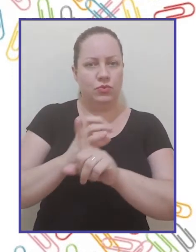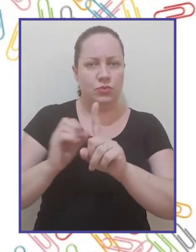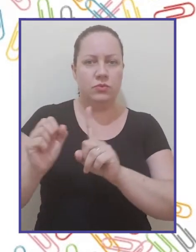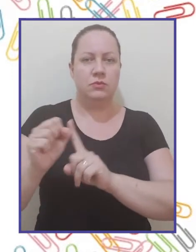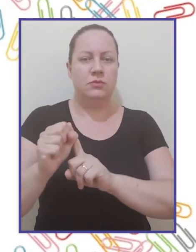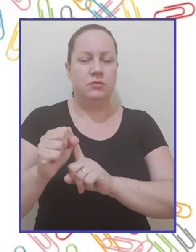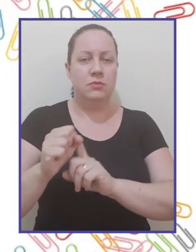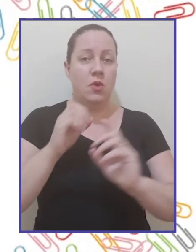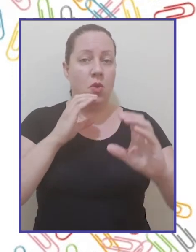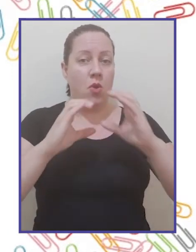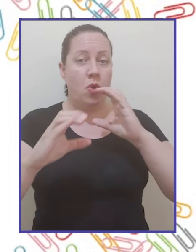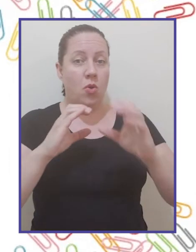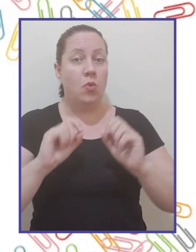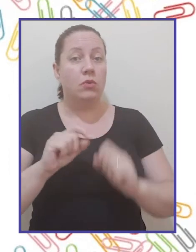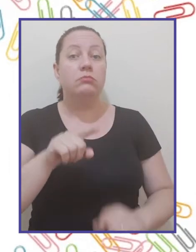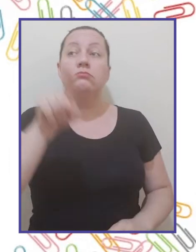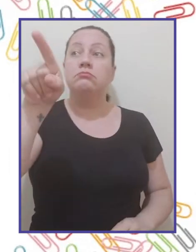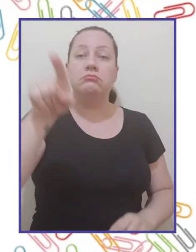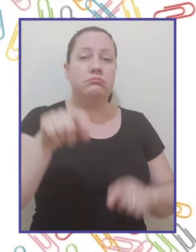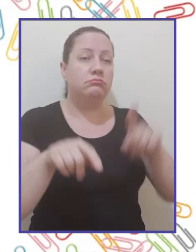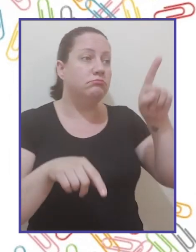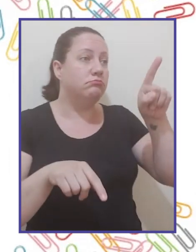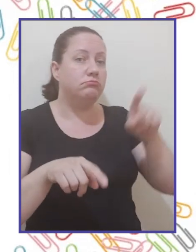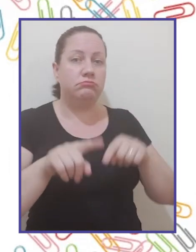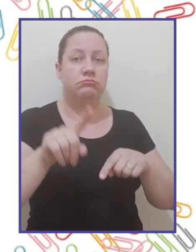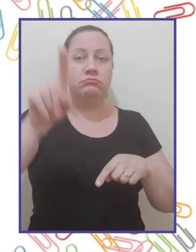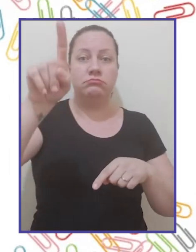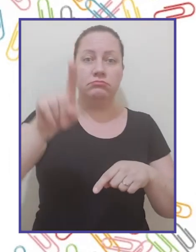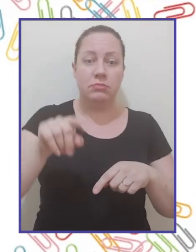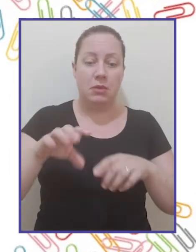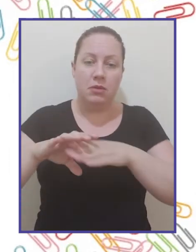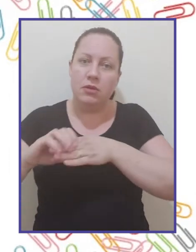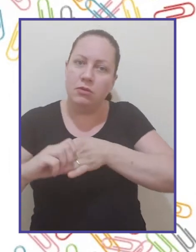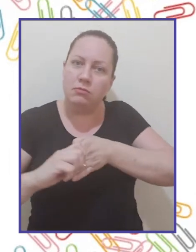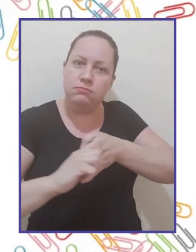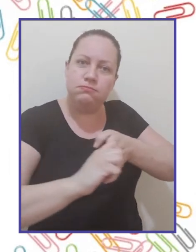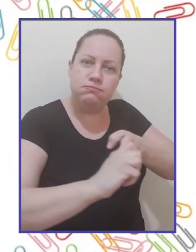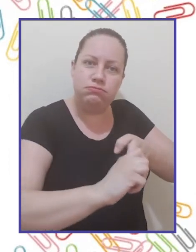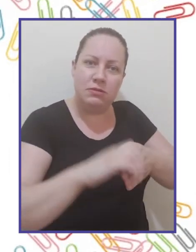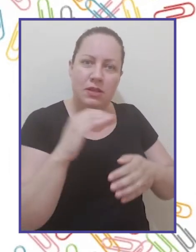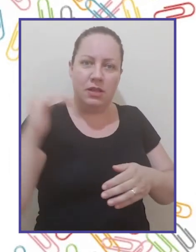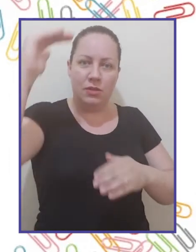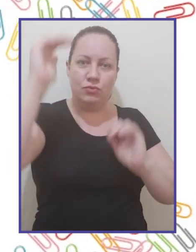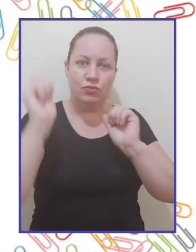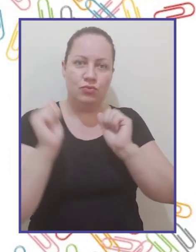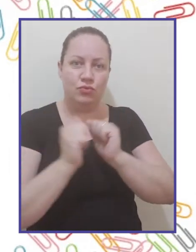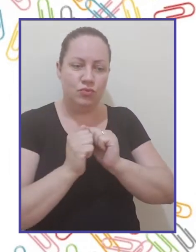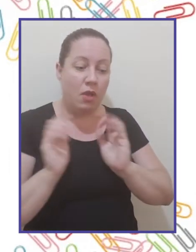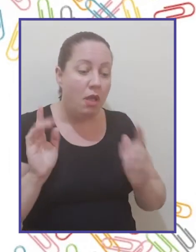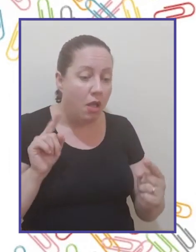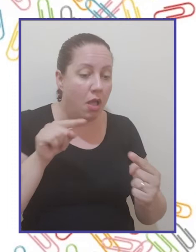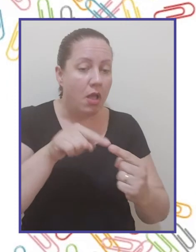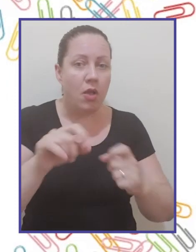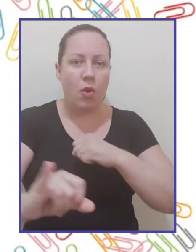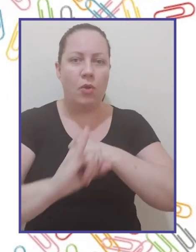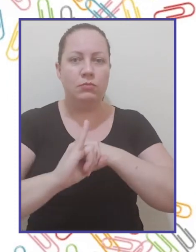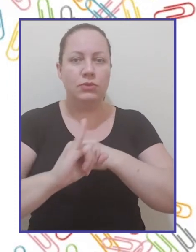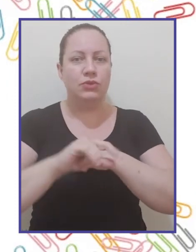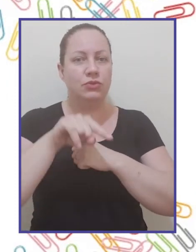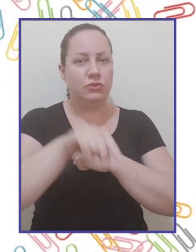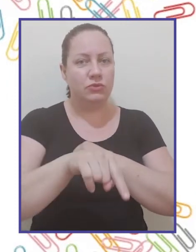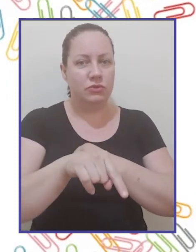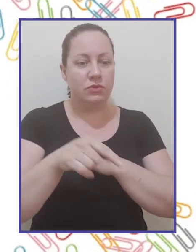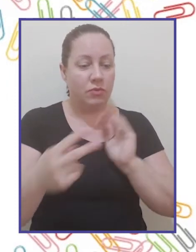sociais, comunica-se mostrando o que quer, conduzindo a mão do adulto que está com ele até o